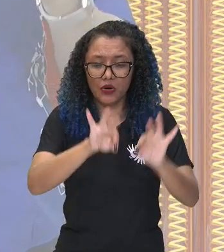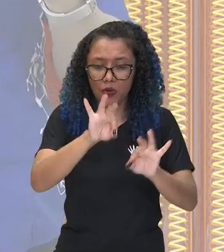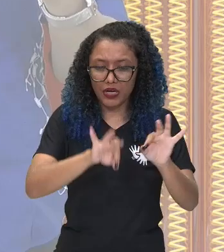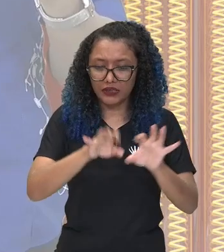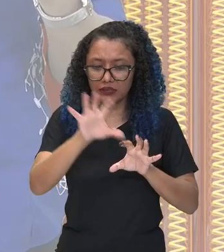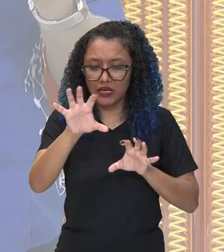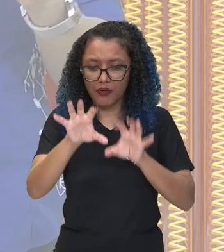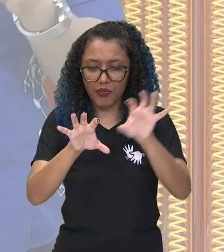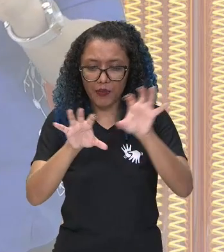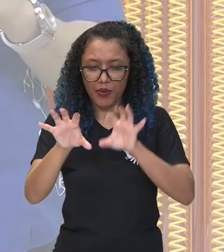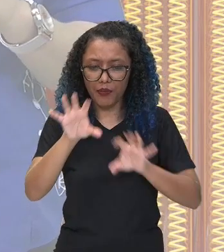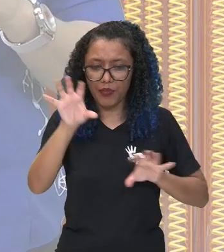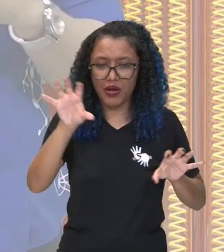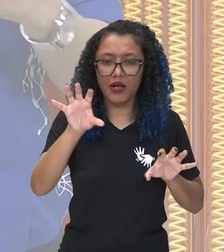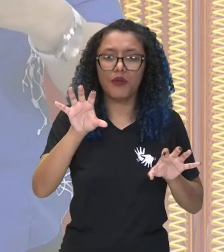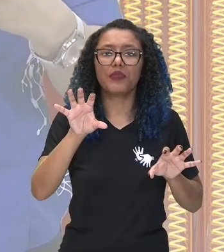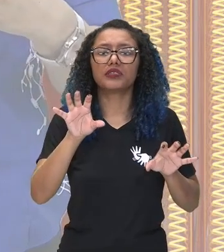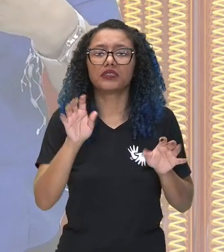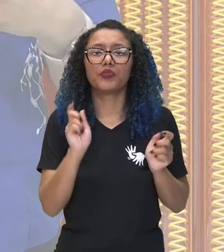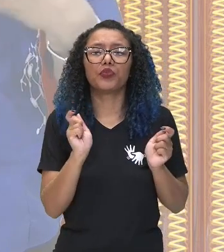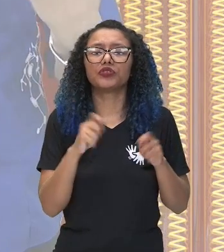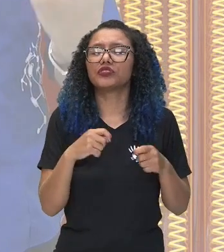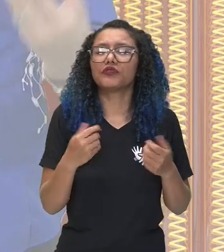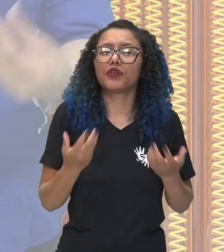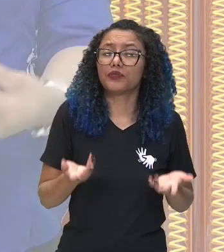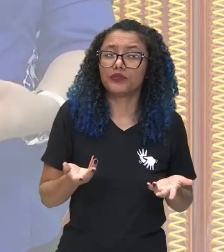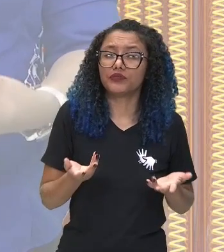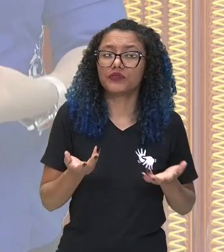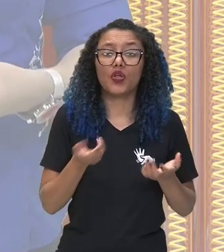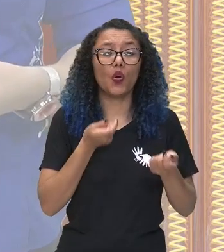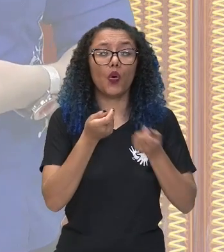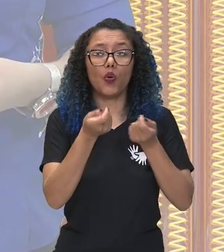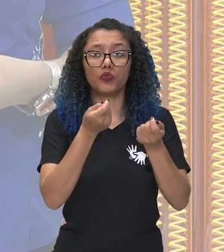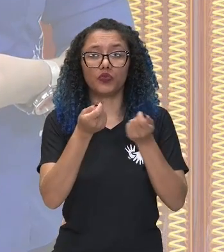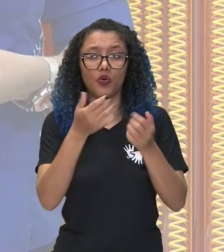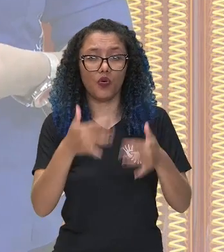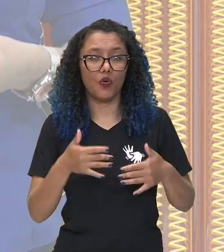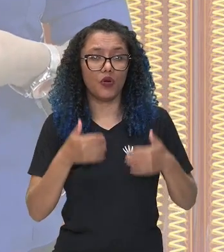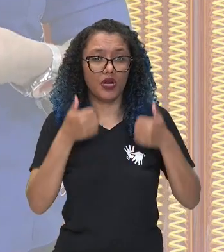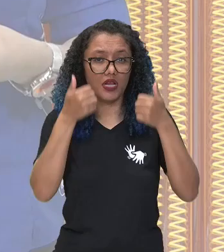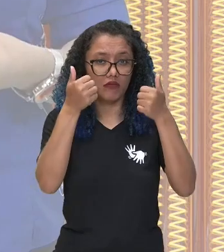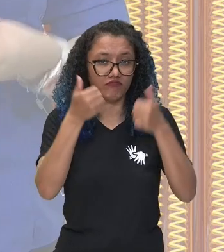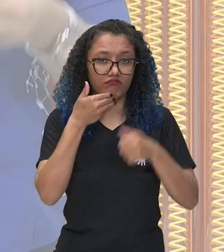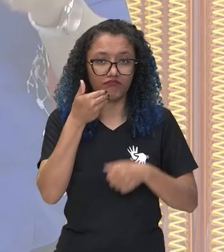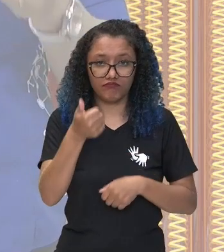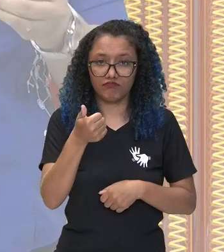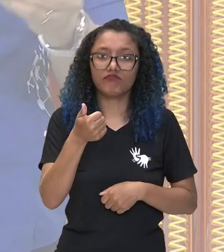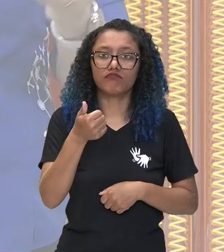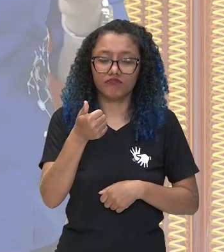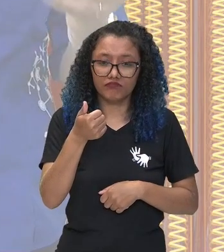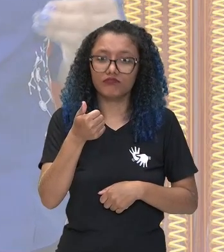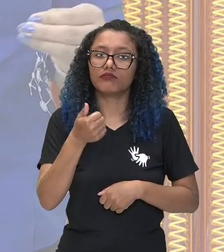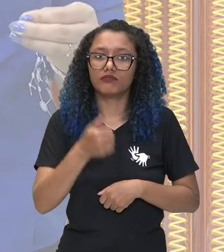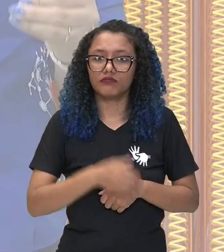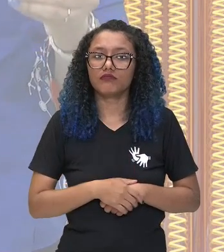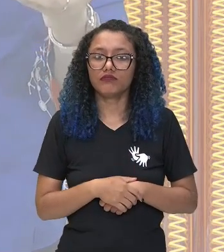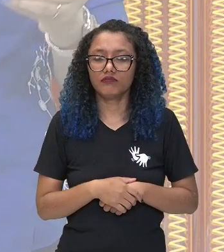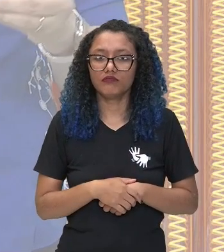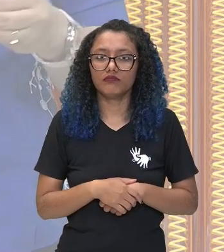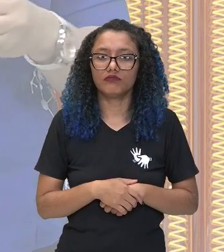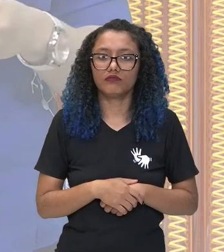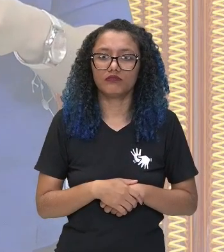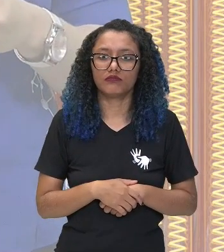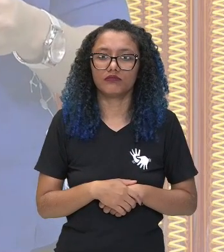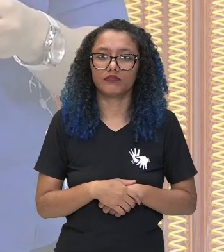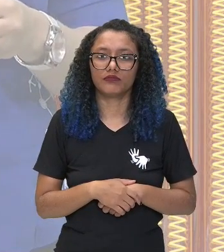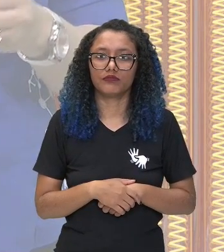ali justamente um melhor controle dessa coroa, um melhor controle administrativo para